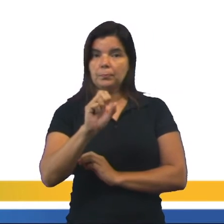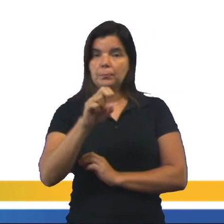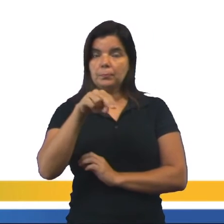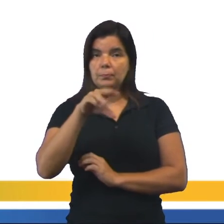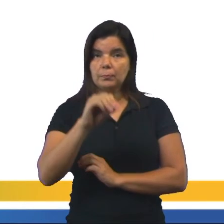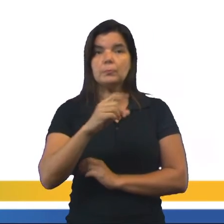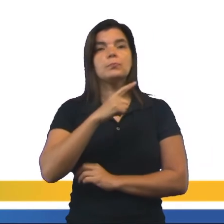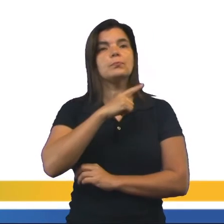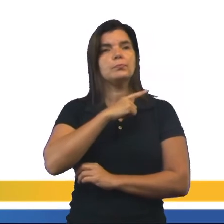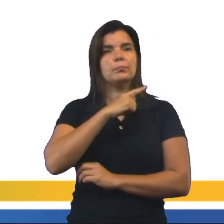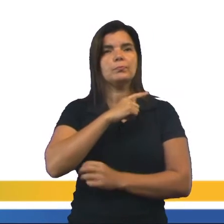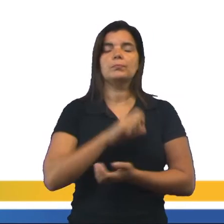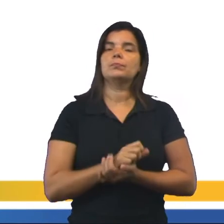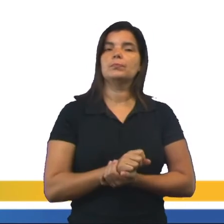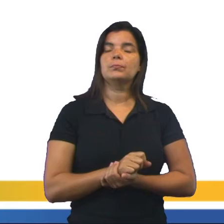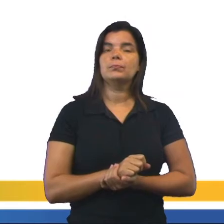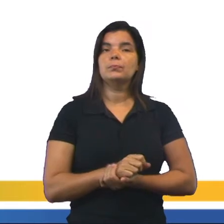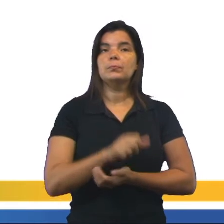cossenos, nós vamos ter